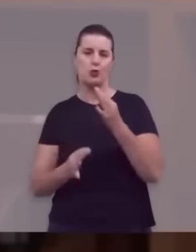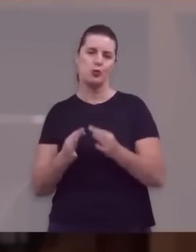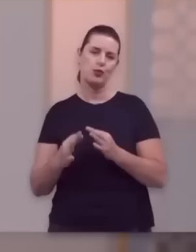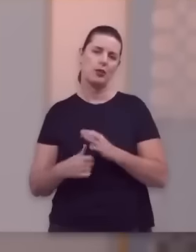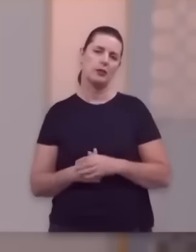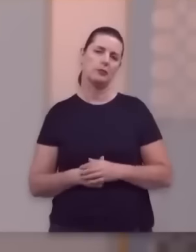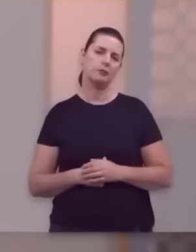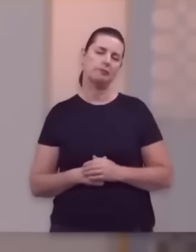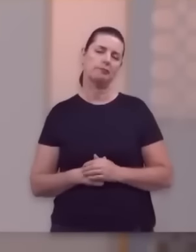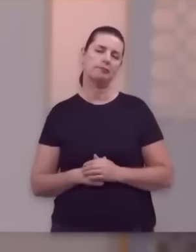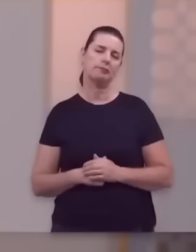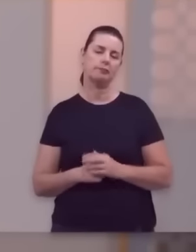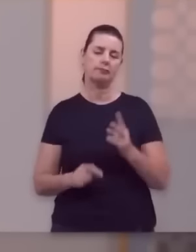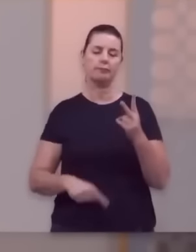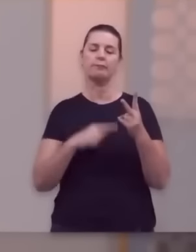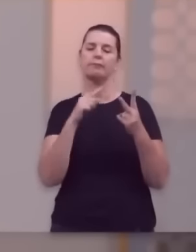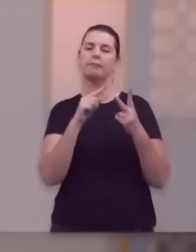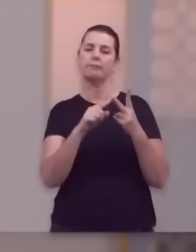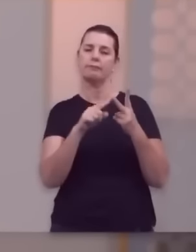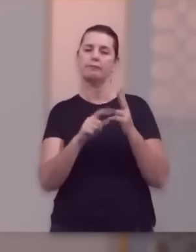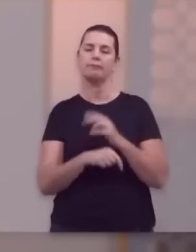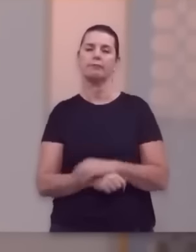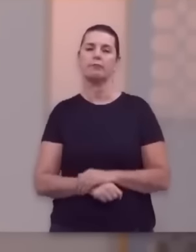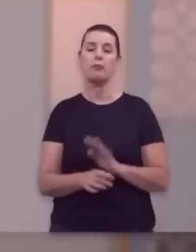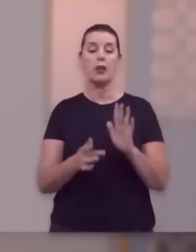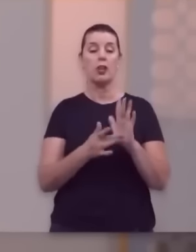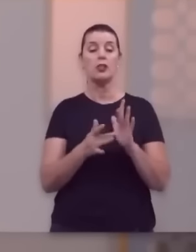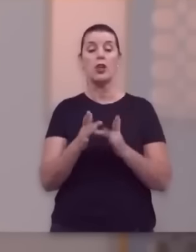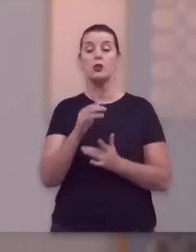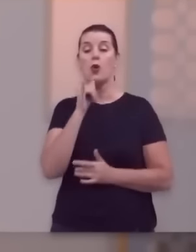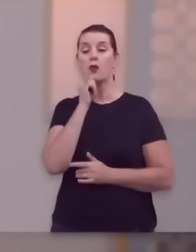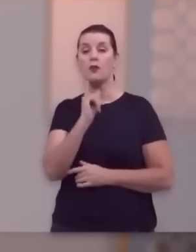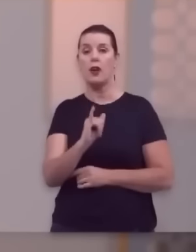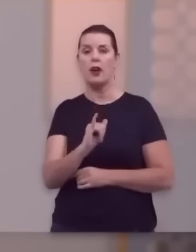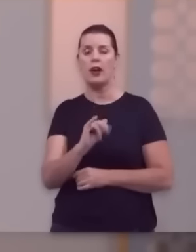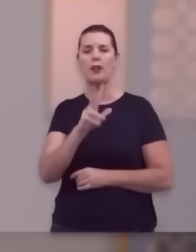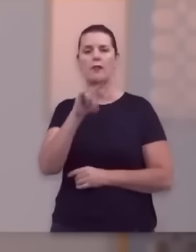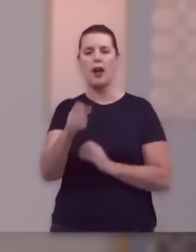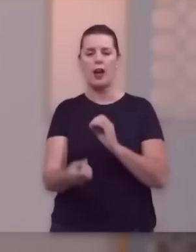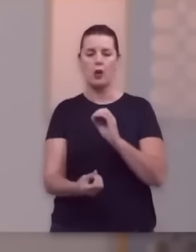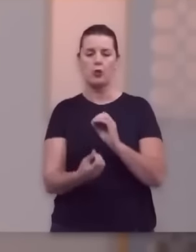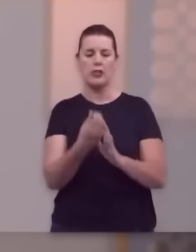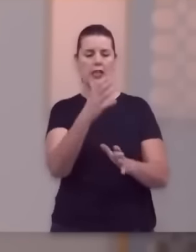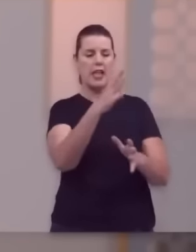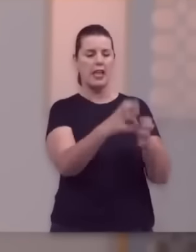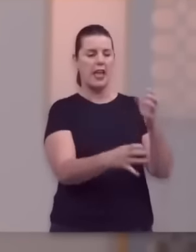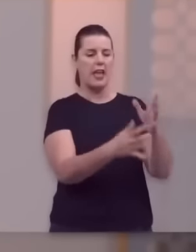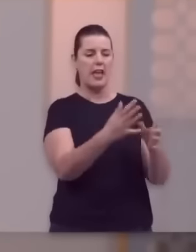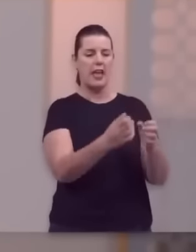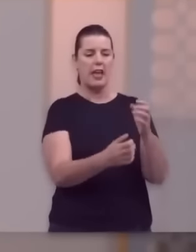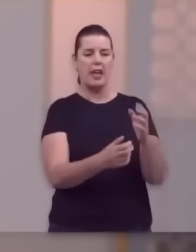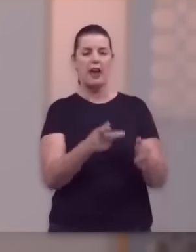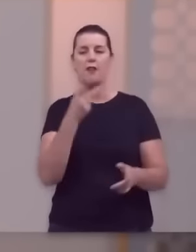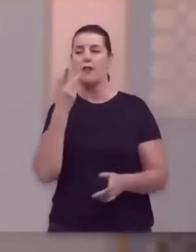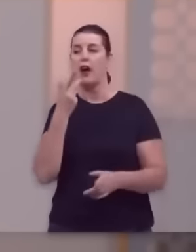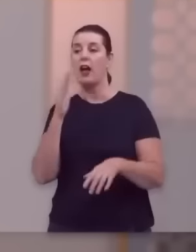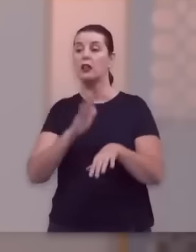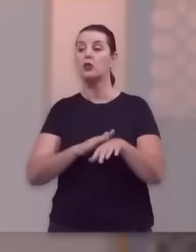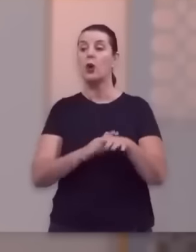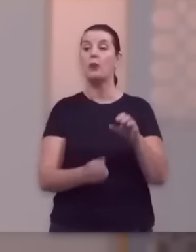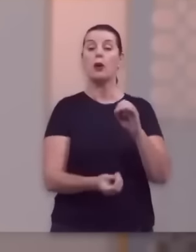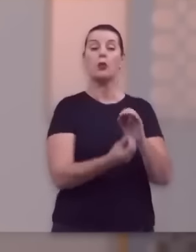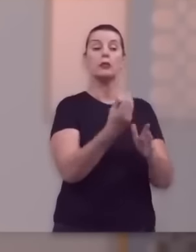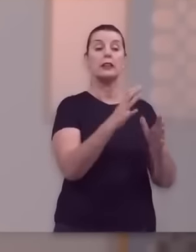Justiça segundo Jesus disse haverá Jesus disse haverá guerras e rumores de guerras